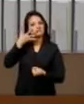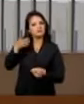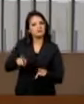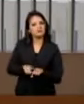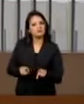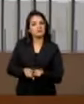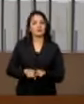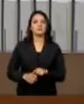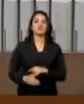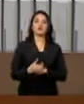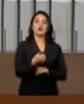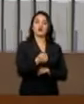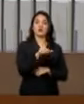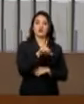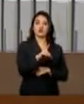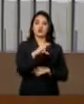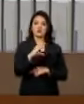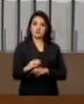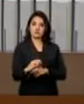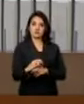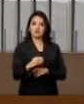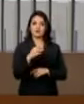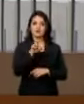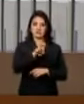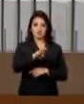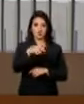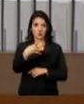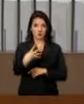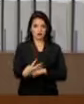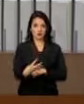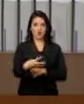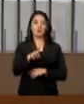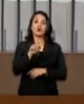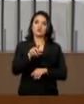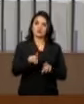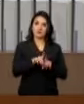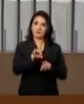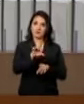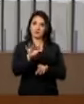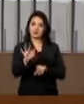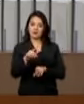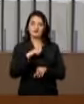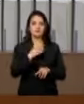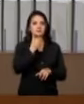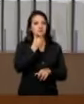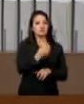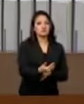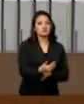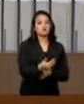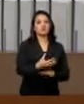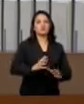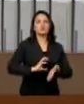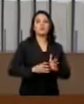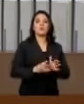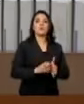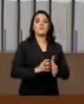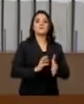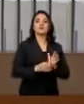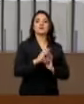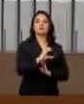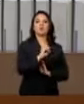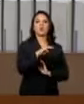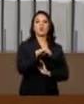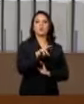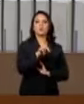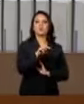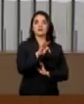ação declaratória de constitucionalidade 54, procedente do Distrito Federal, sendo requerente Partido Comunista do Brasil. Interessado,